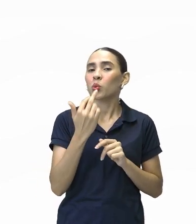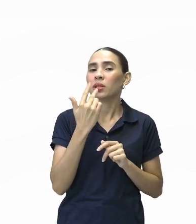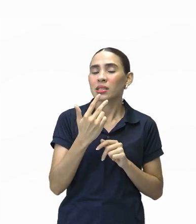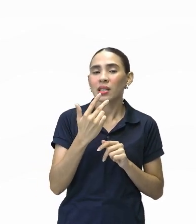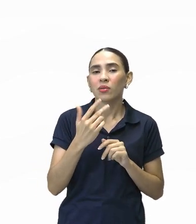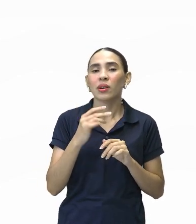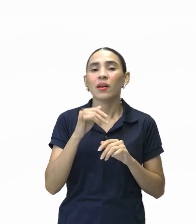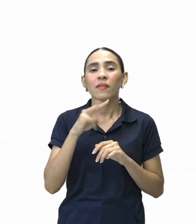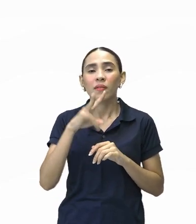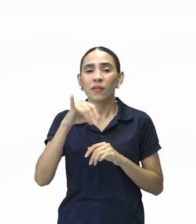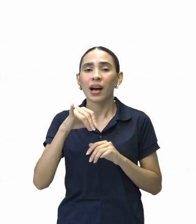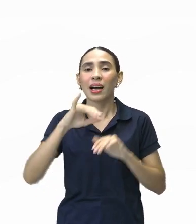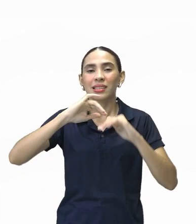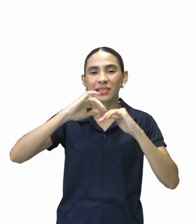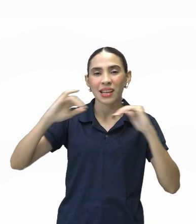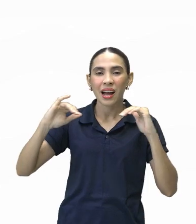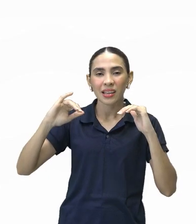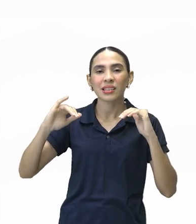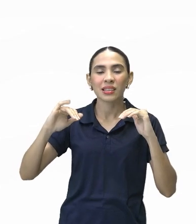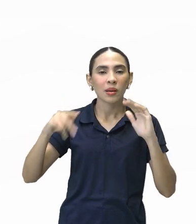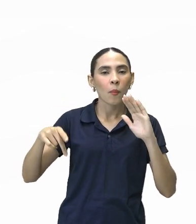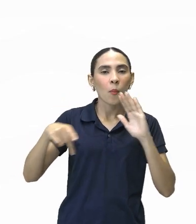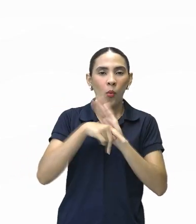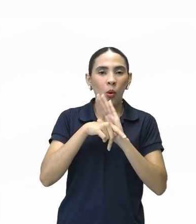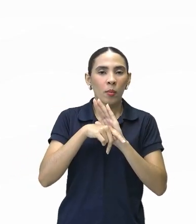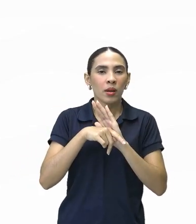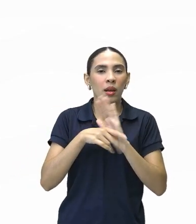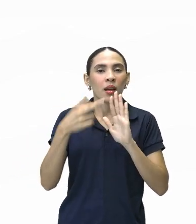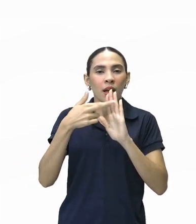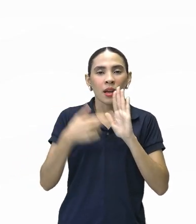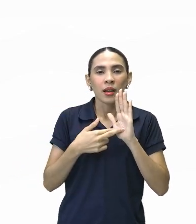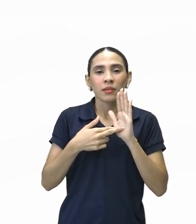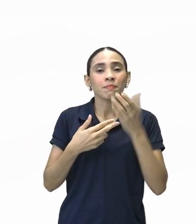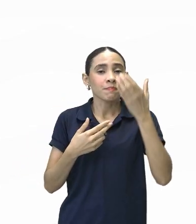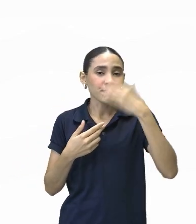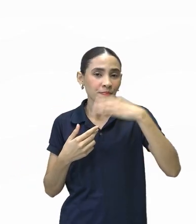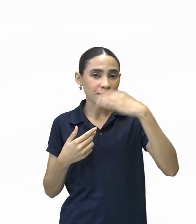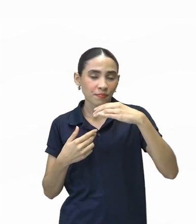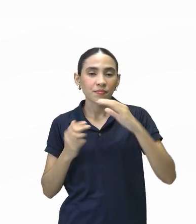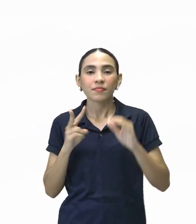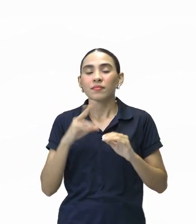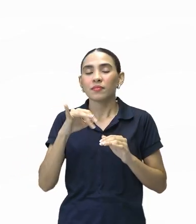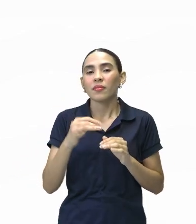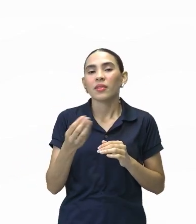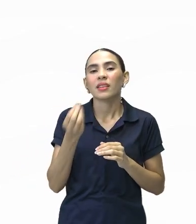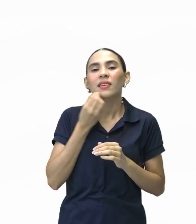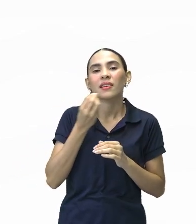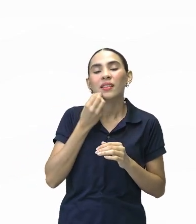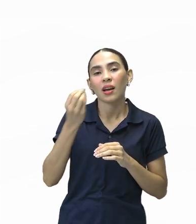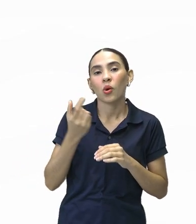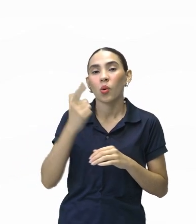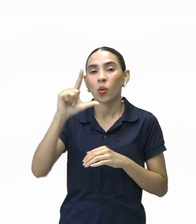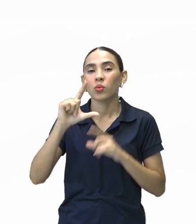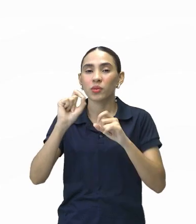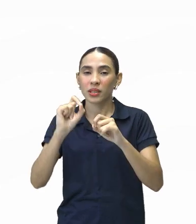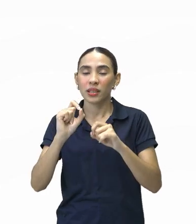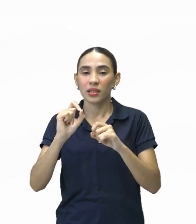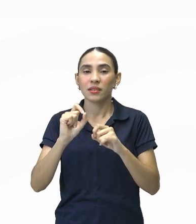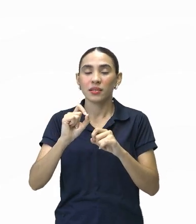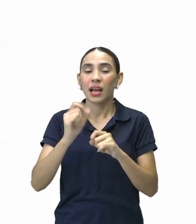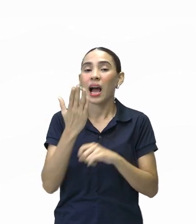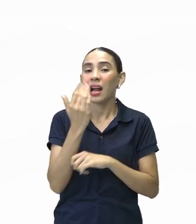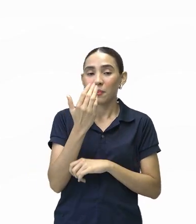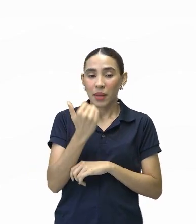ou seja, vai fugir daquela nutrição original, que era a busca pela maçã, e eles vão buscar outras fontes